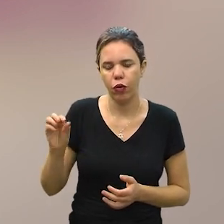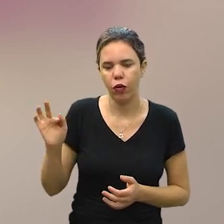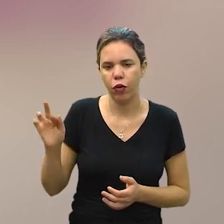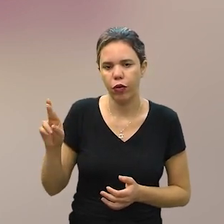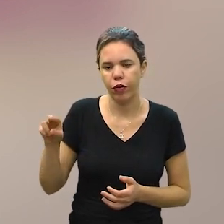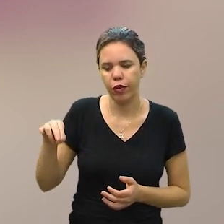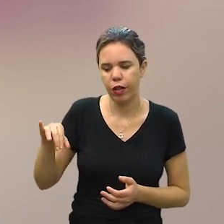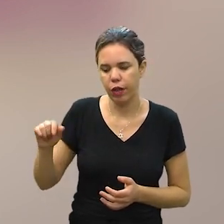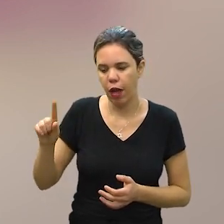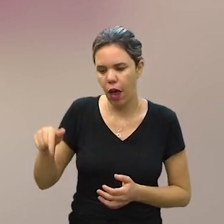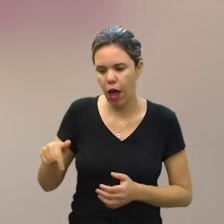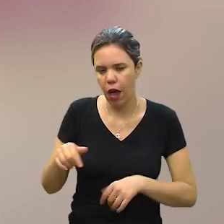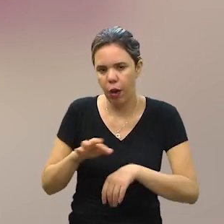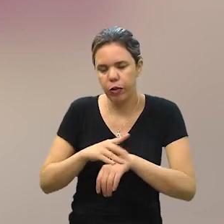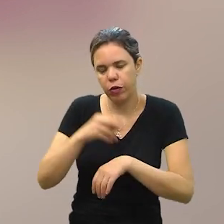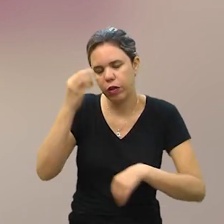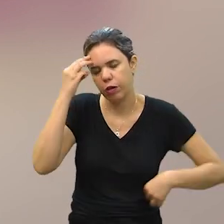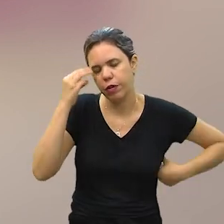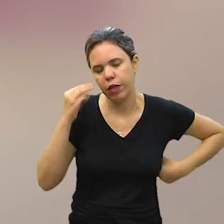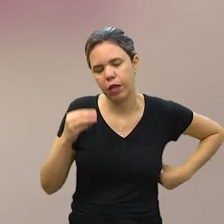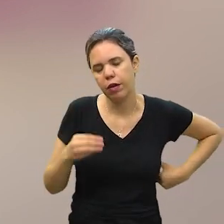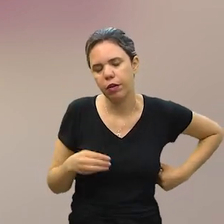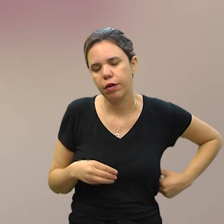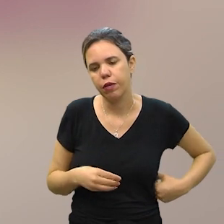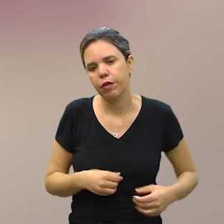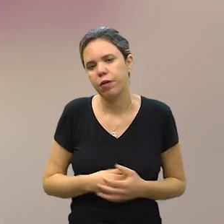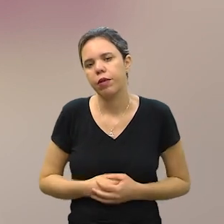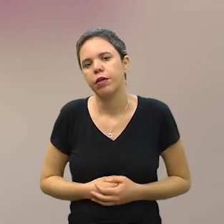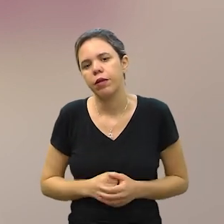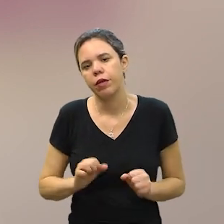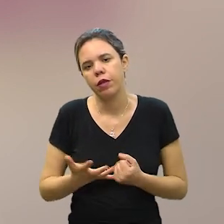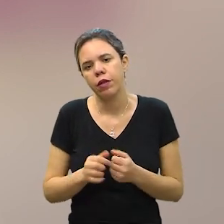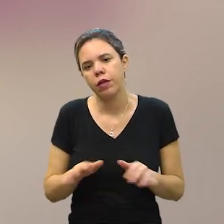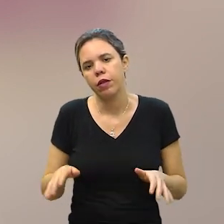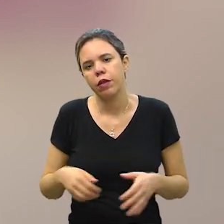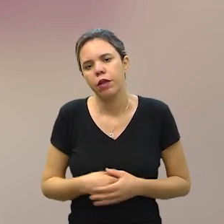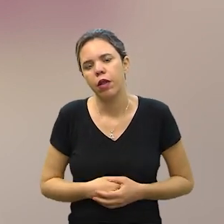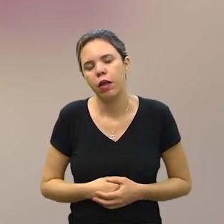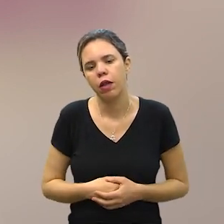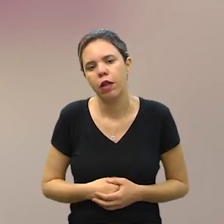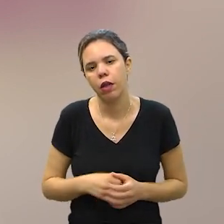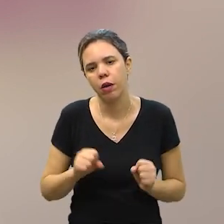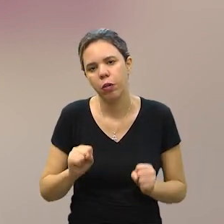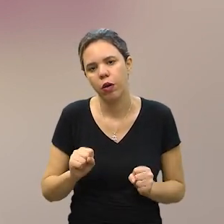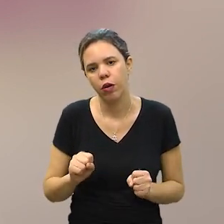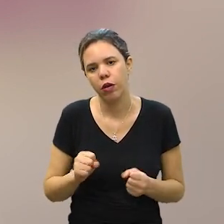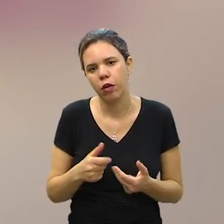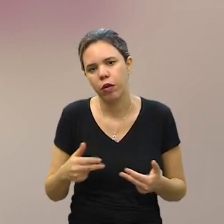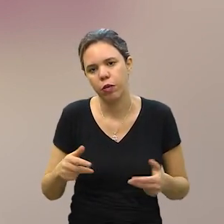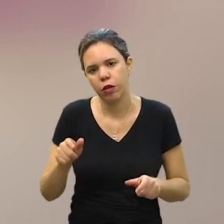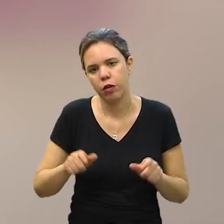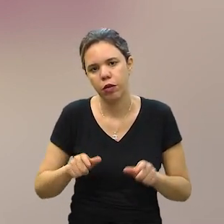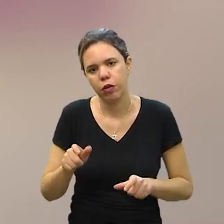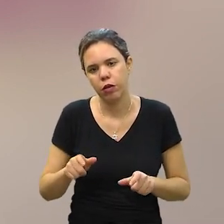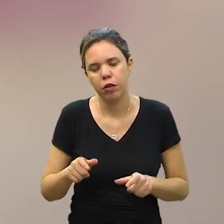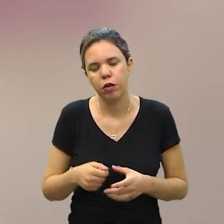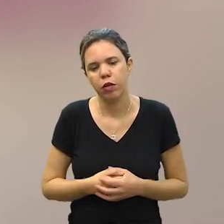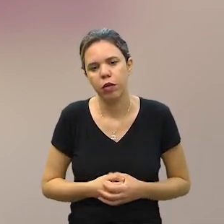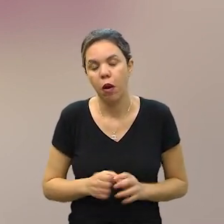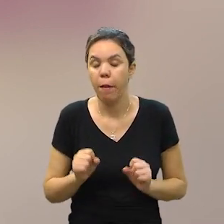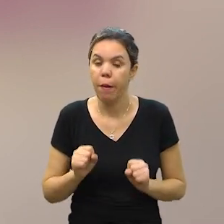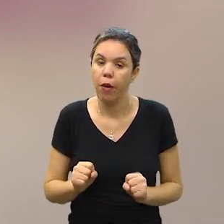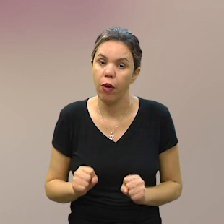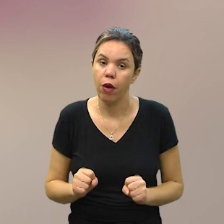uma doença mental, né, e a questão da pandemia, pode ser que algumas pessoas,